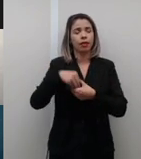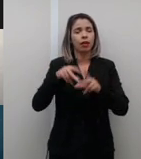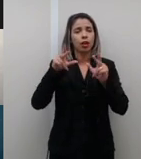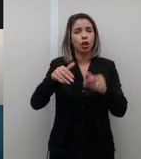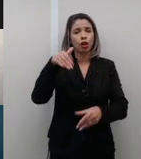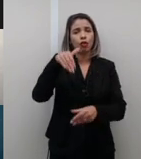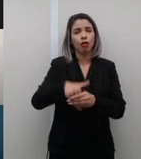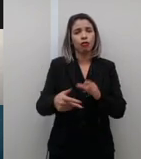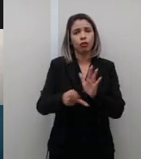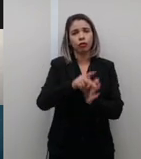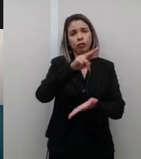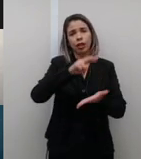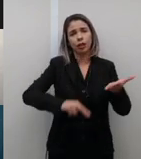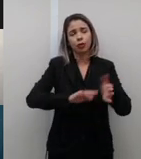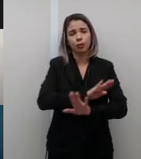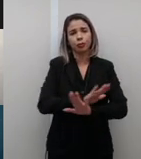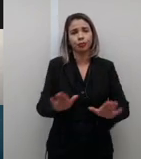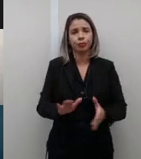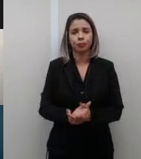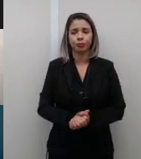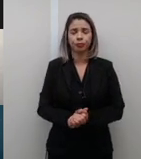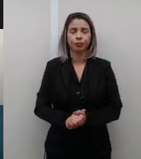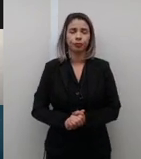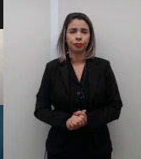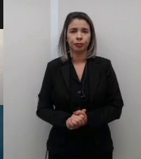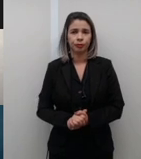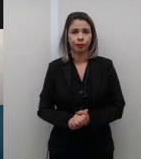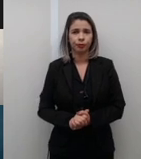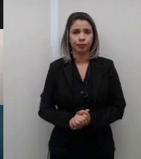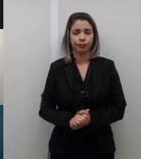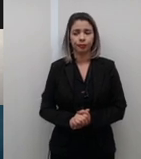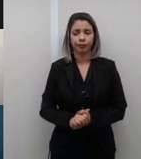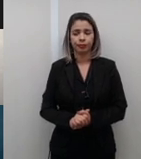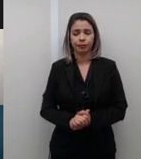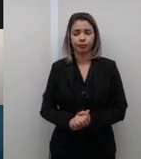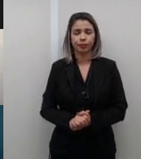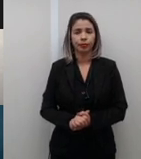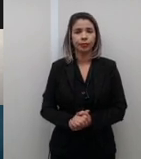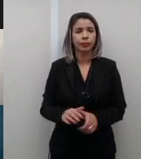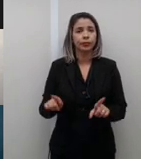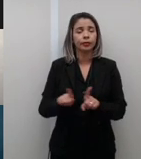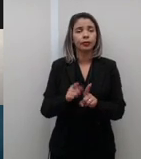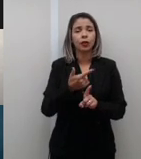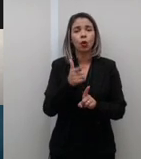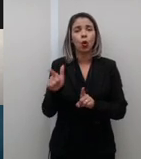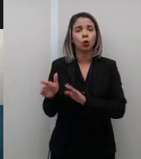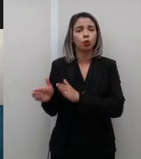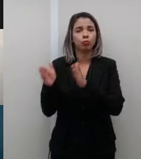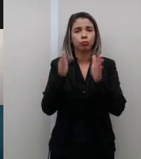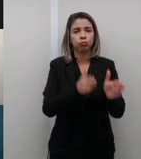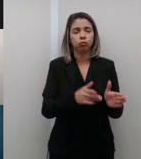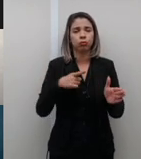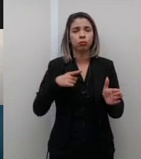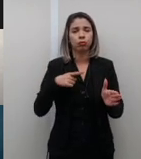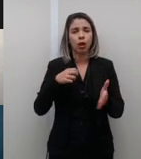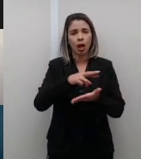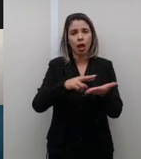relator. Bem? Próximo item, também de relatoria do ministro Benedito Gonçalves, agravo interno no